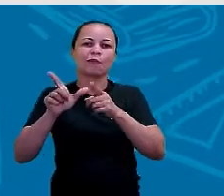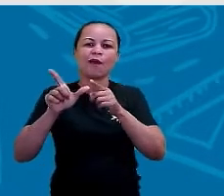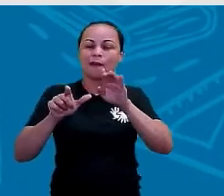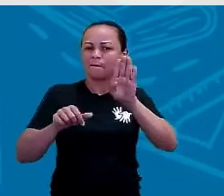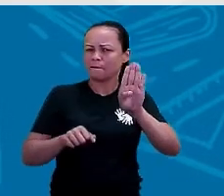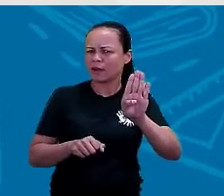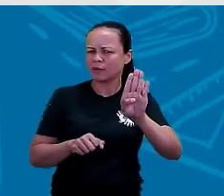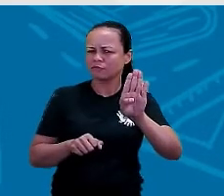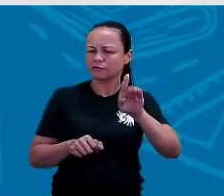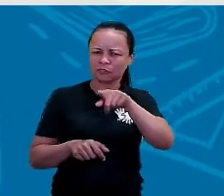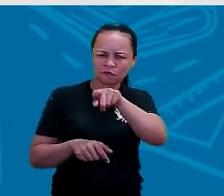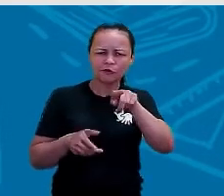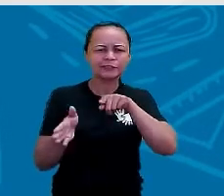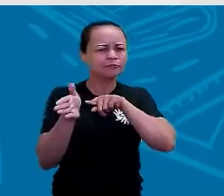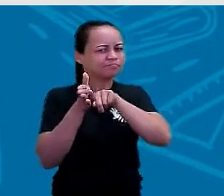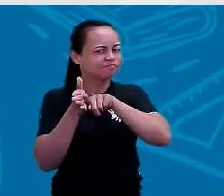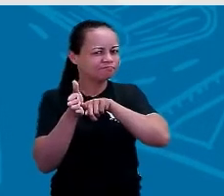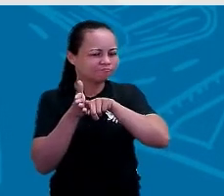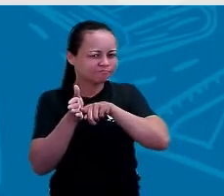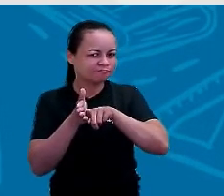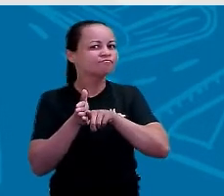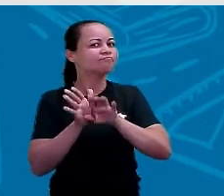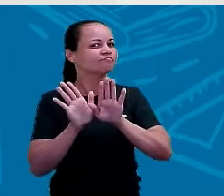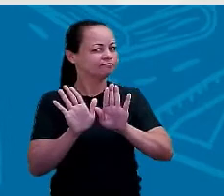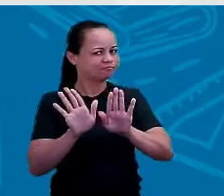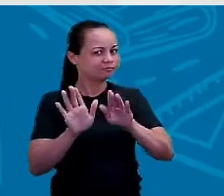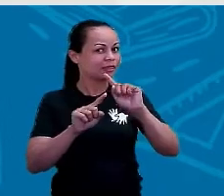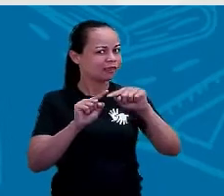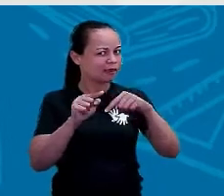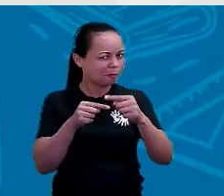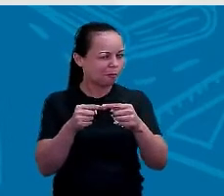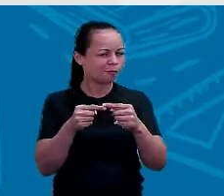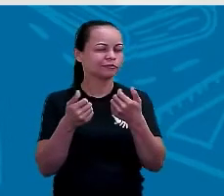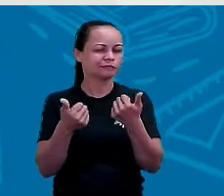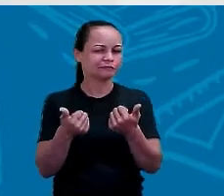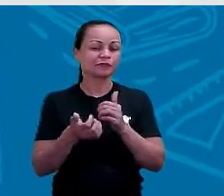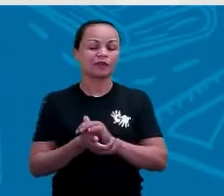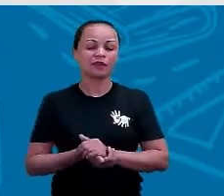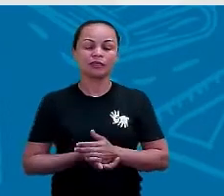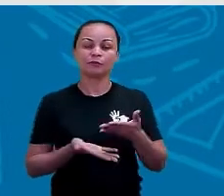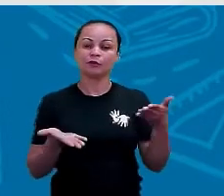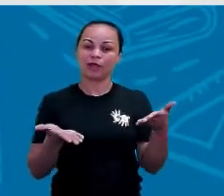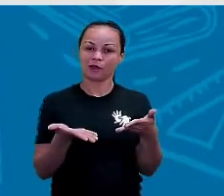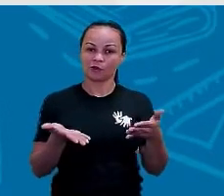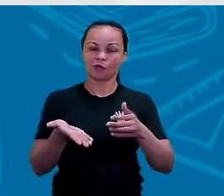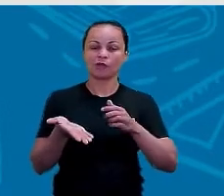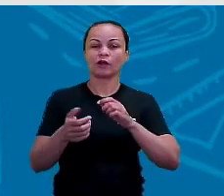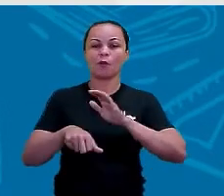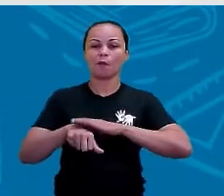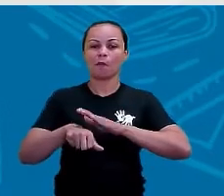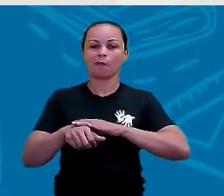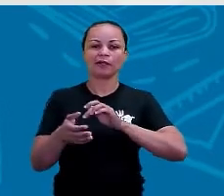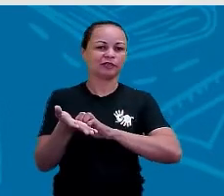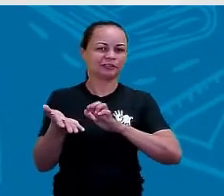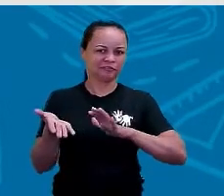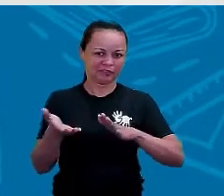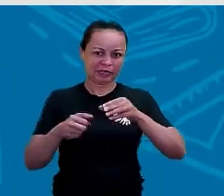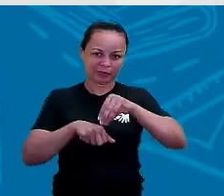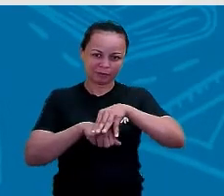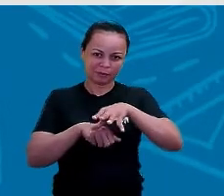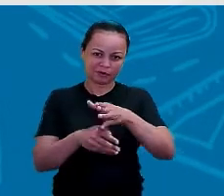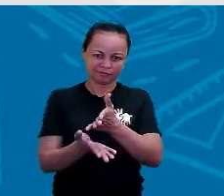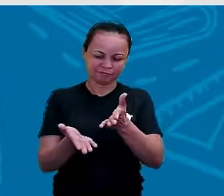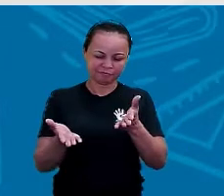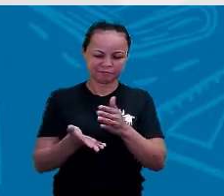a pesquisar aí. Mas depois, porque agora é hora da atividade sugerida. Vamos